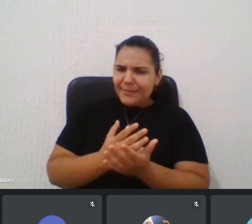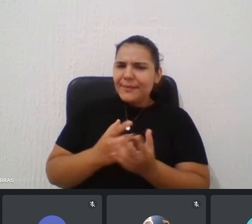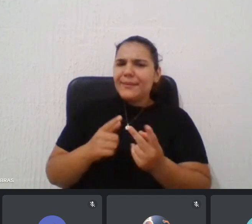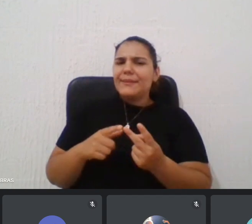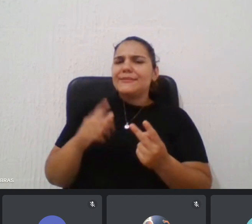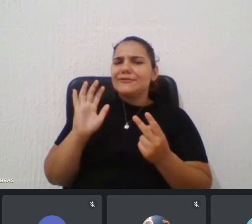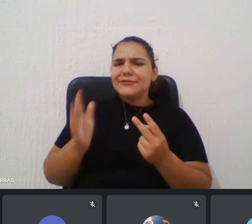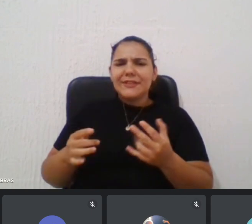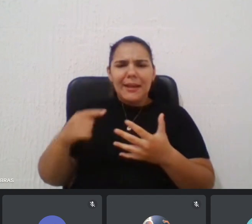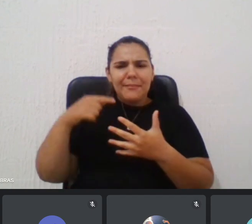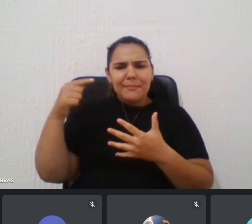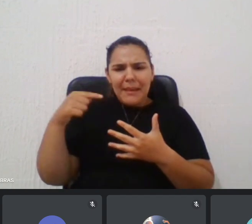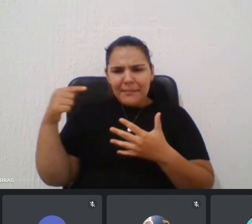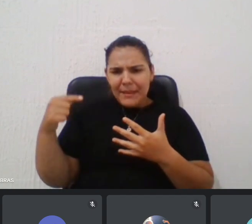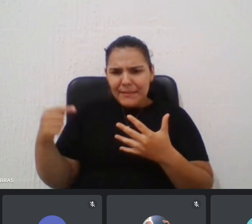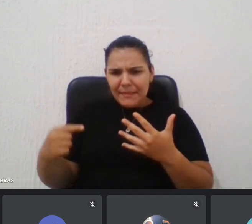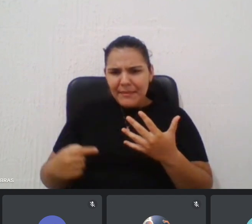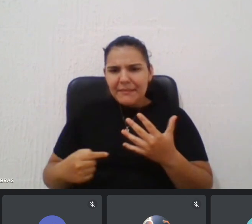comeu e comeu de novo,